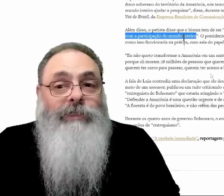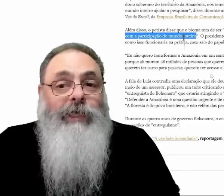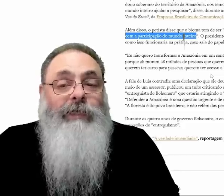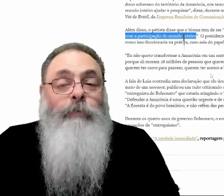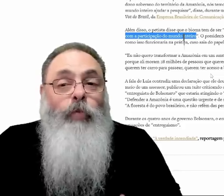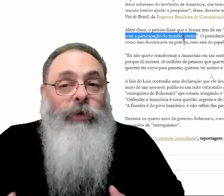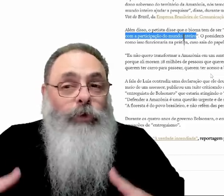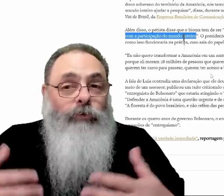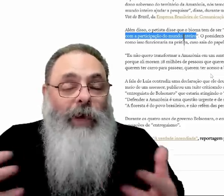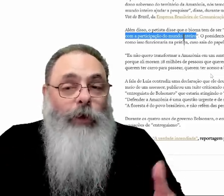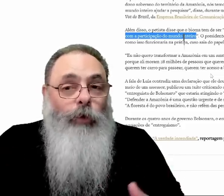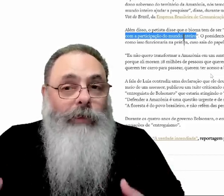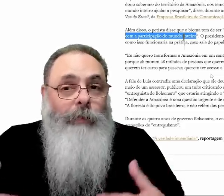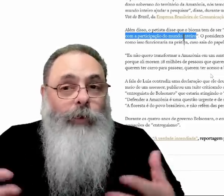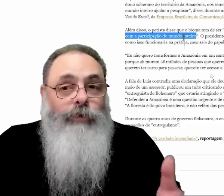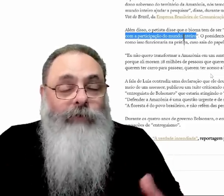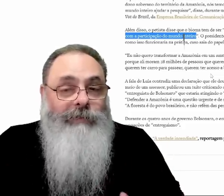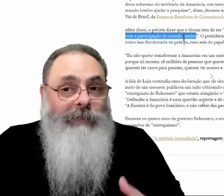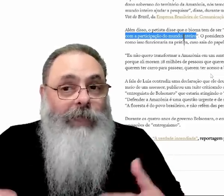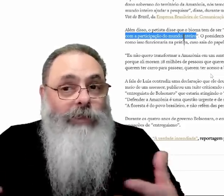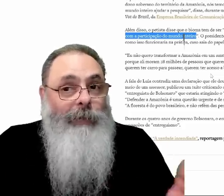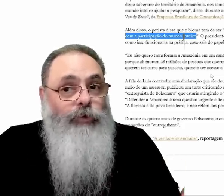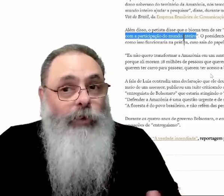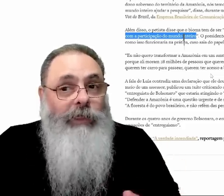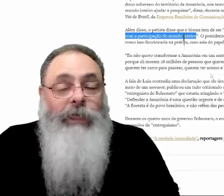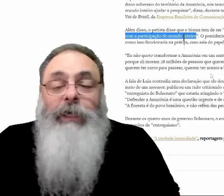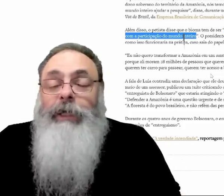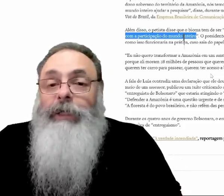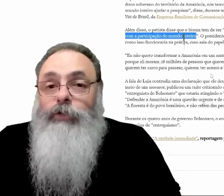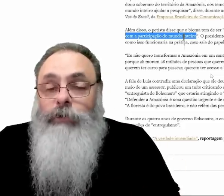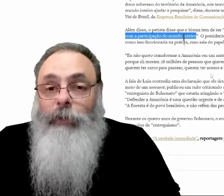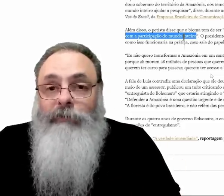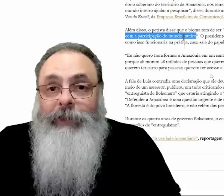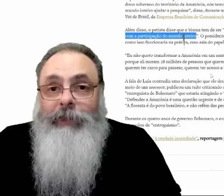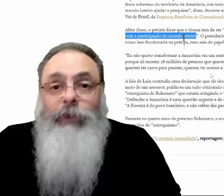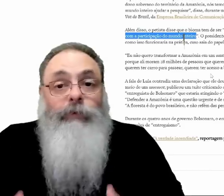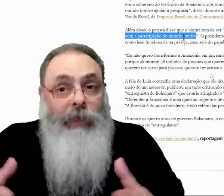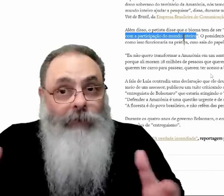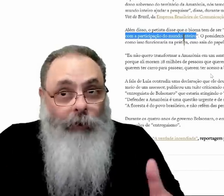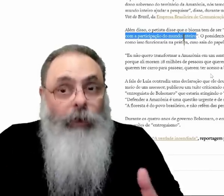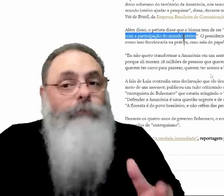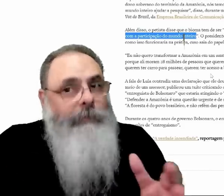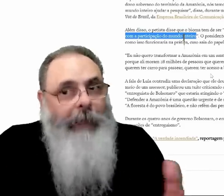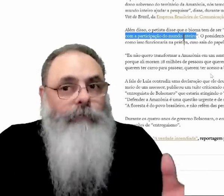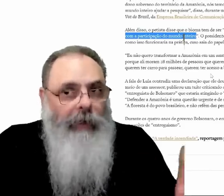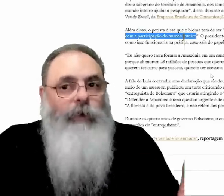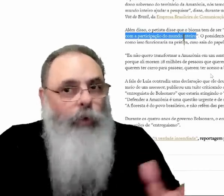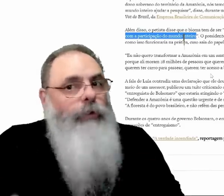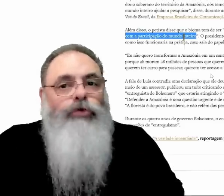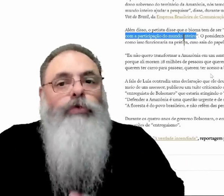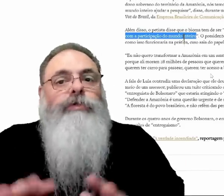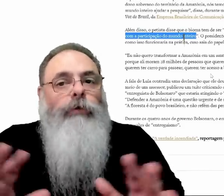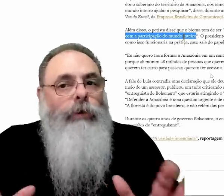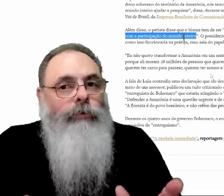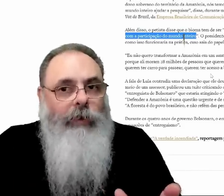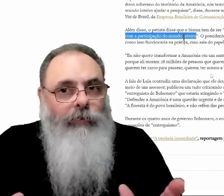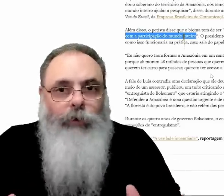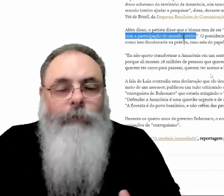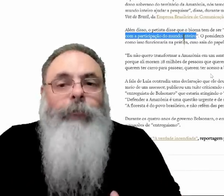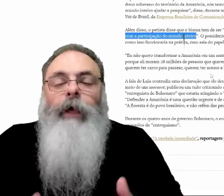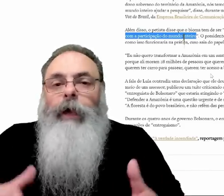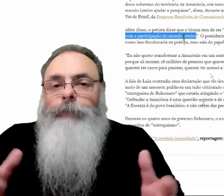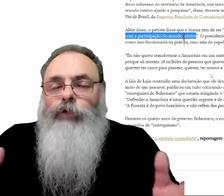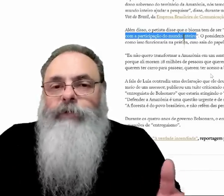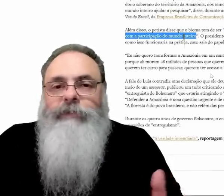das contas dizer que tem muito valor na biodiversidade da Amazônia isso não é verdadeiro tem valor tem tem valor não estou dizendo que não